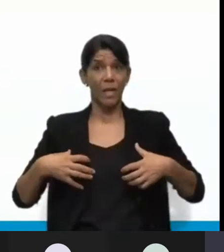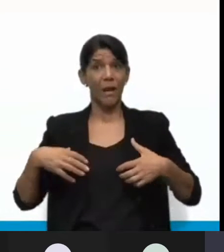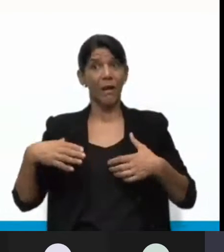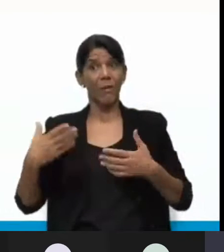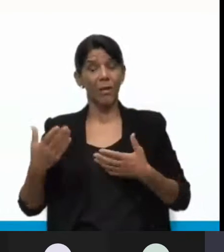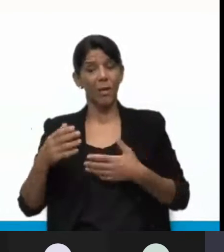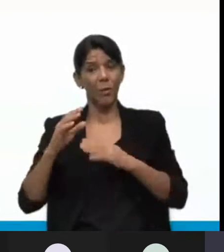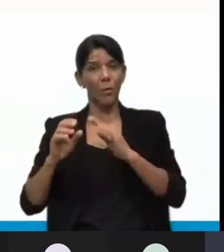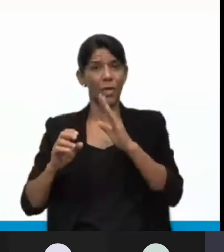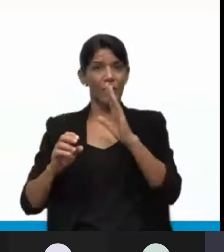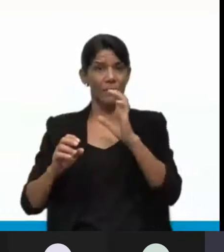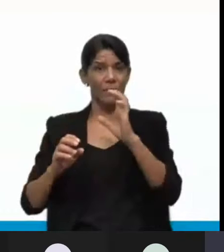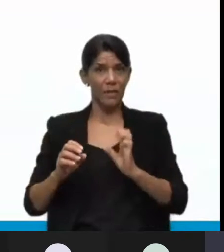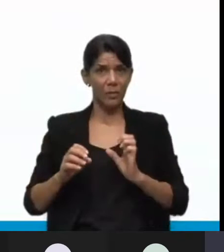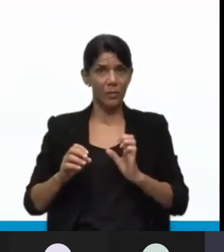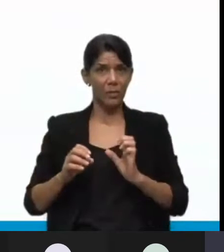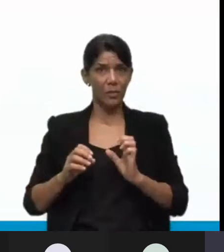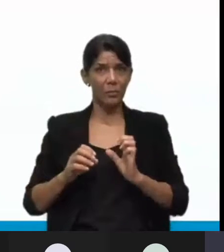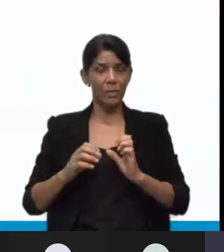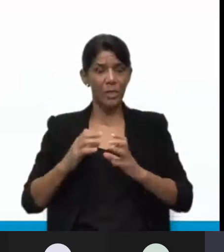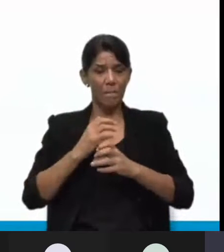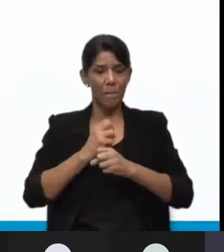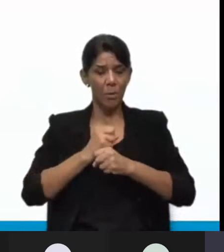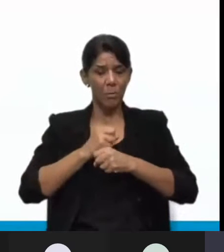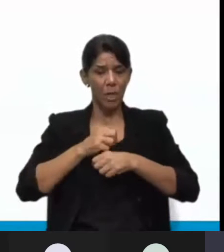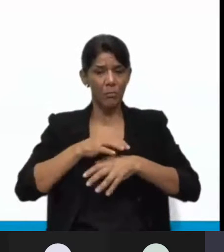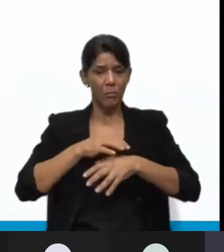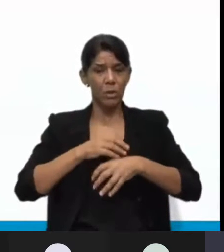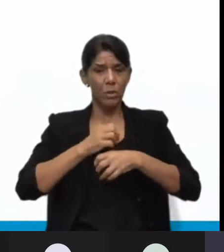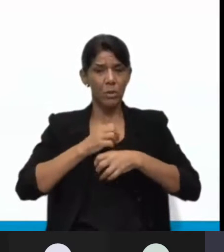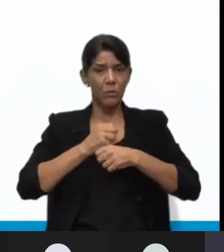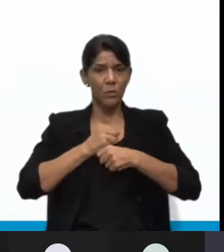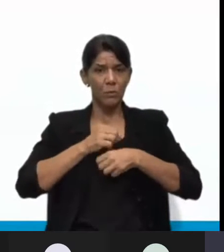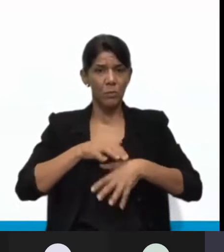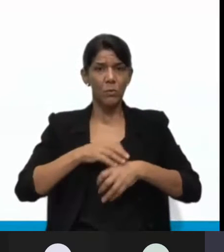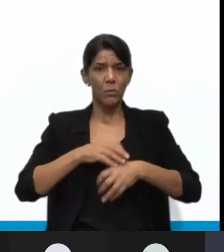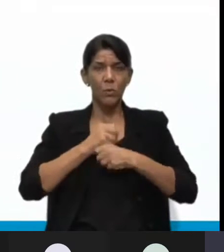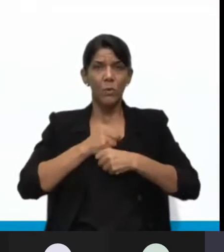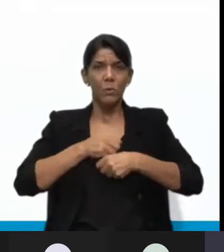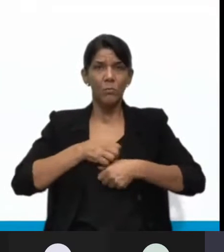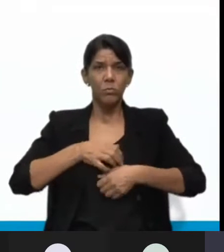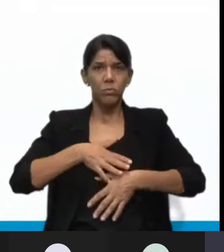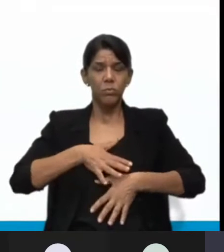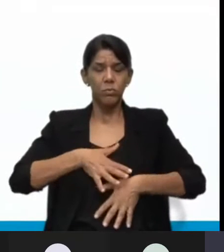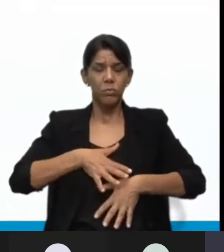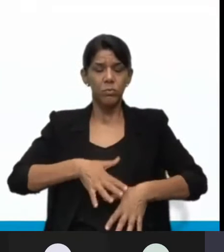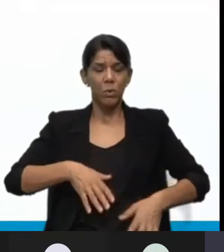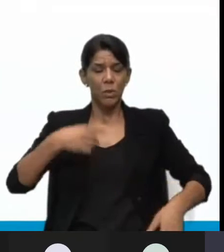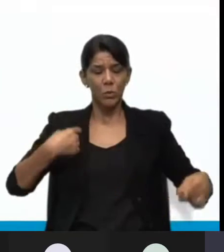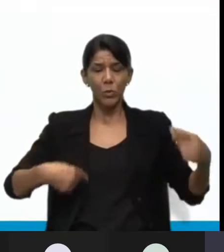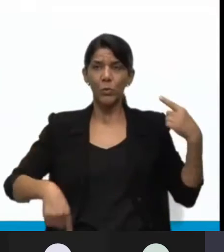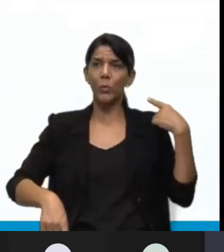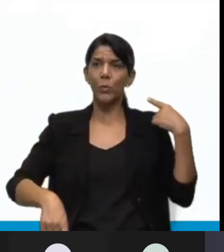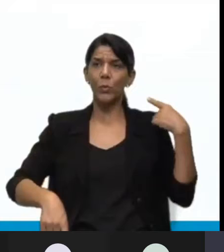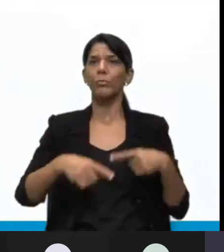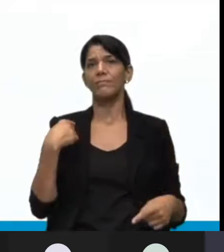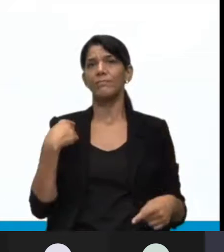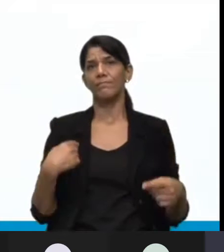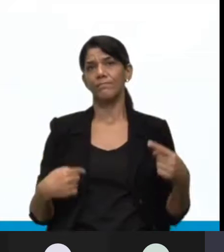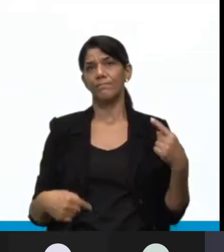ventrículo esquerdo, ele já vai ter que bombear esse sangue, né, aqui através da aorta, para todo o nosso